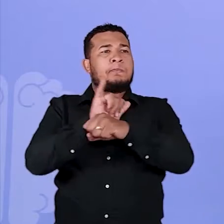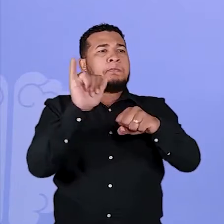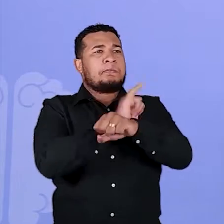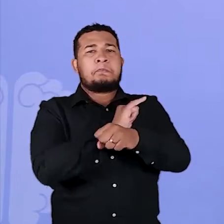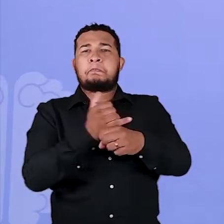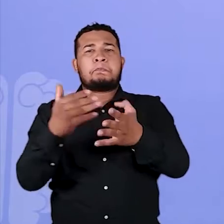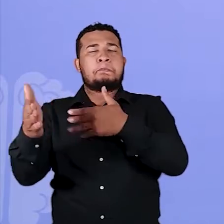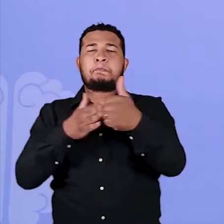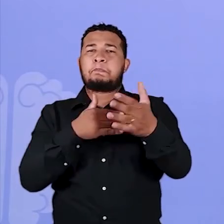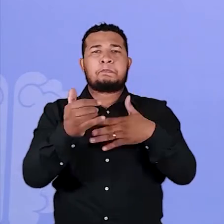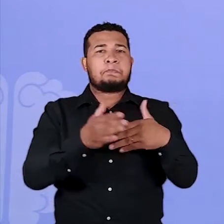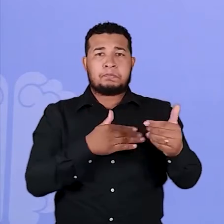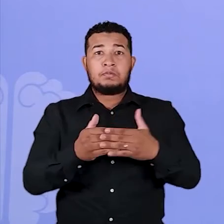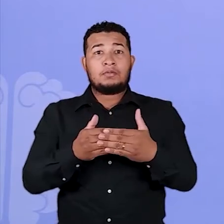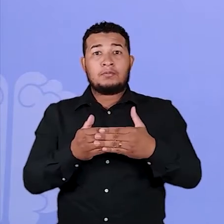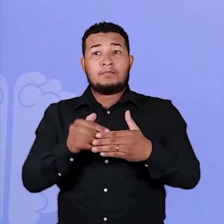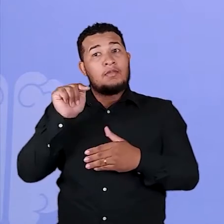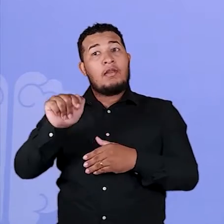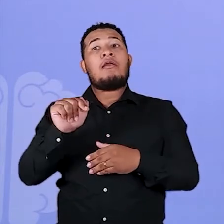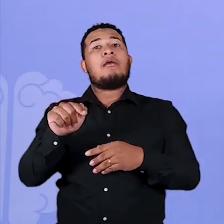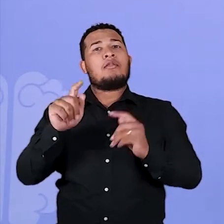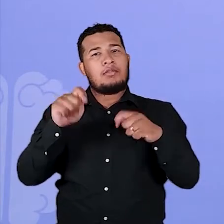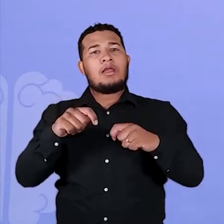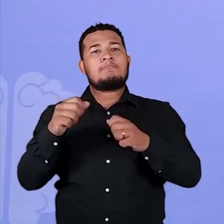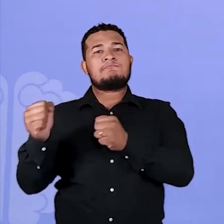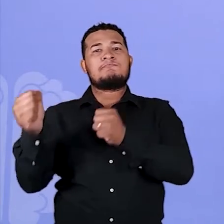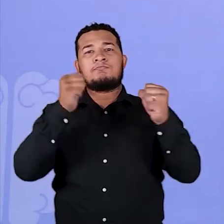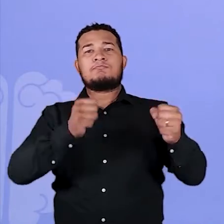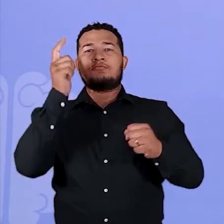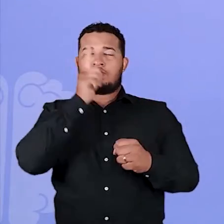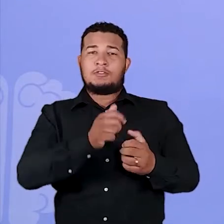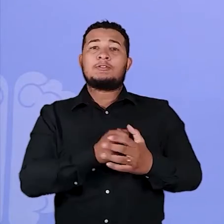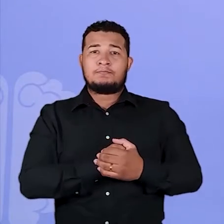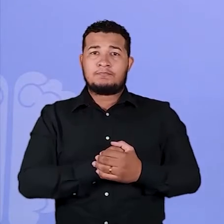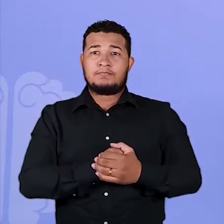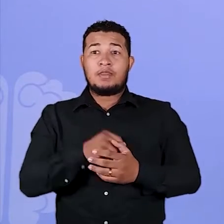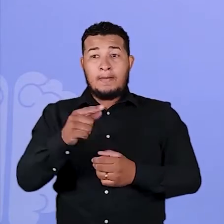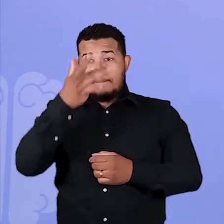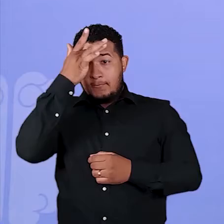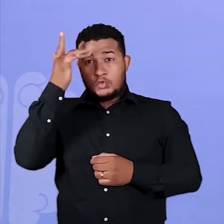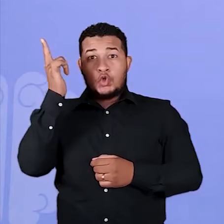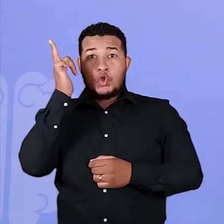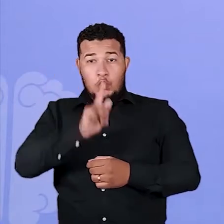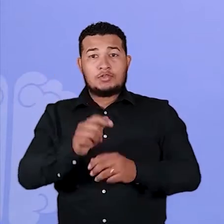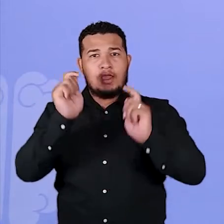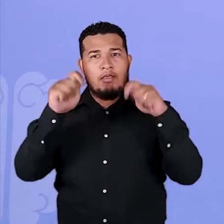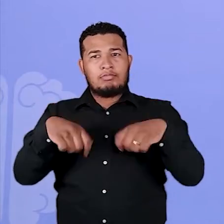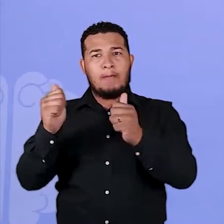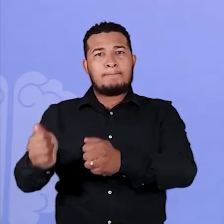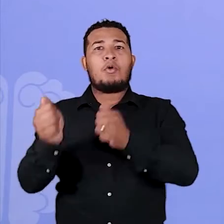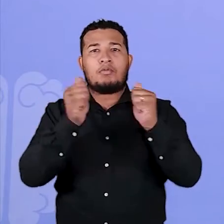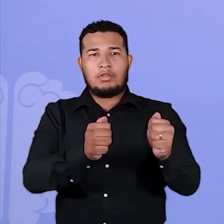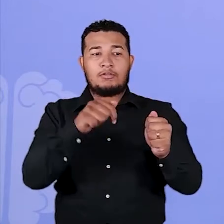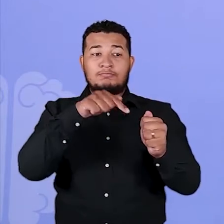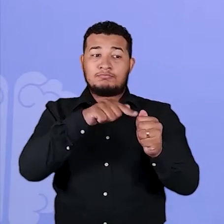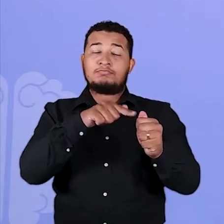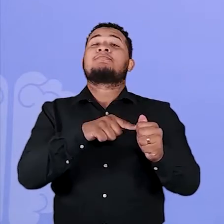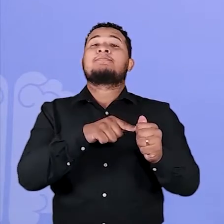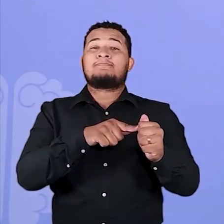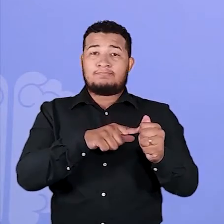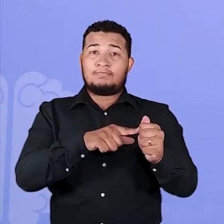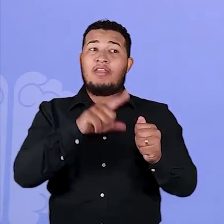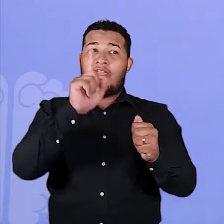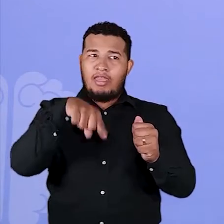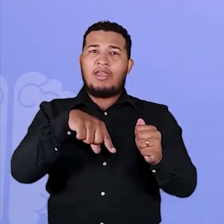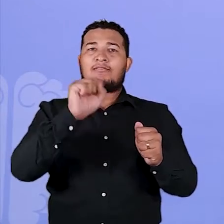meios forem necessários, é essa pessoa que acumula poder. Quem consegue acumular poder de um jeito ou de outro é esse cara